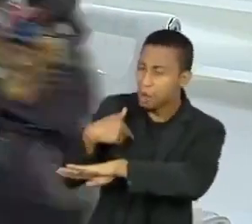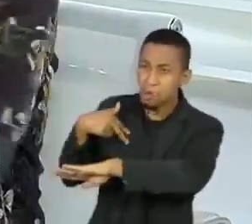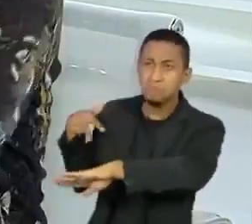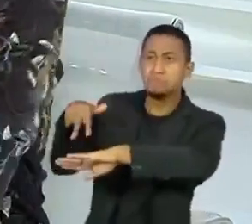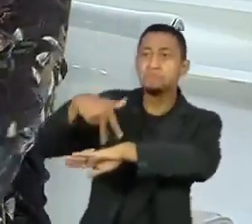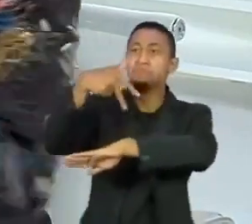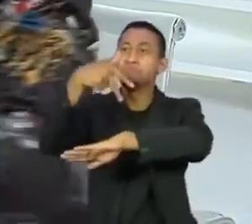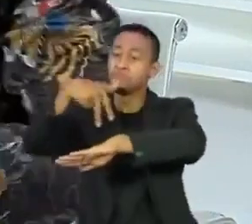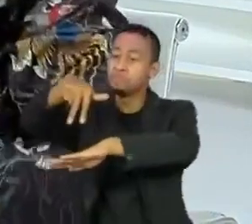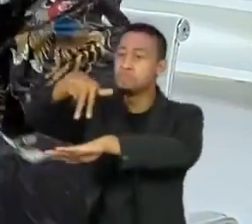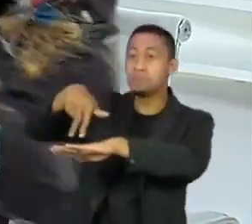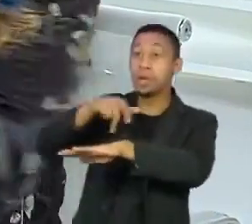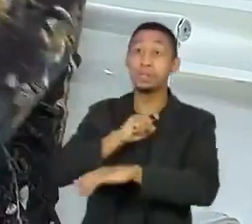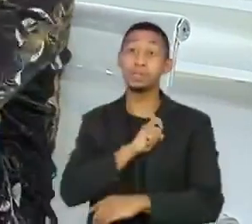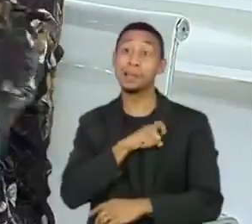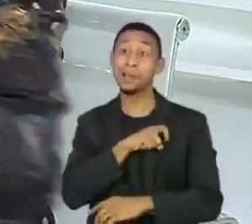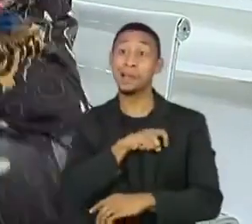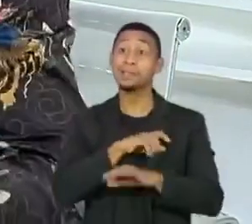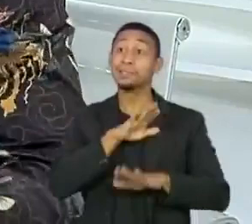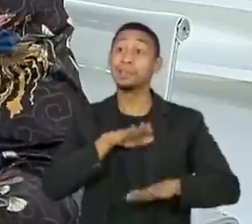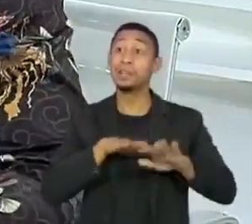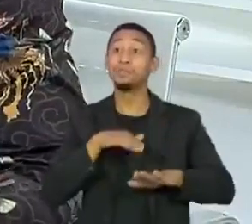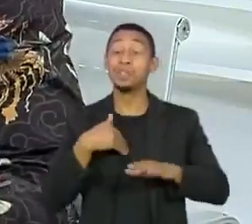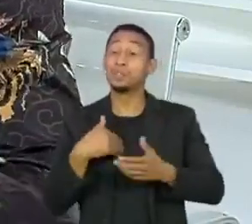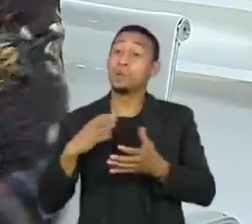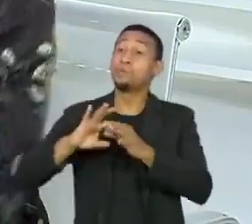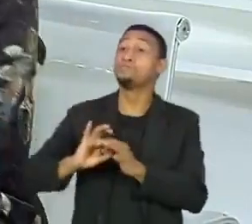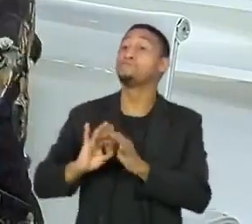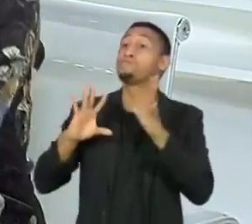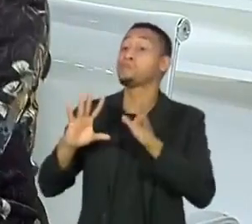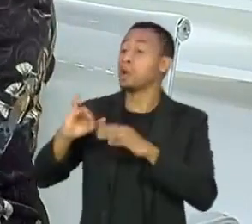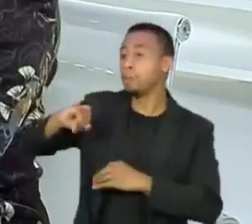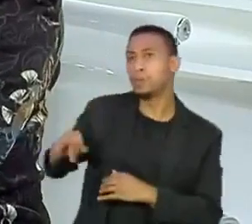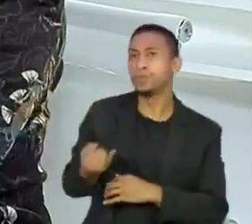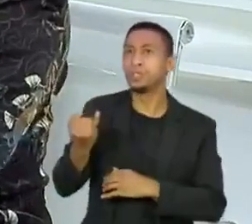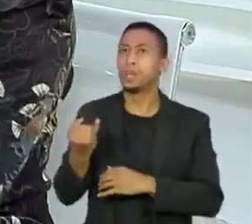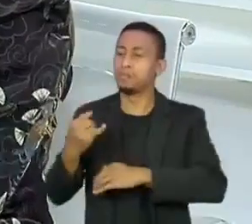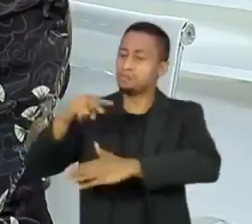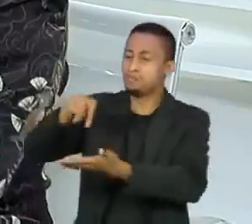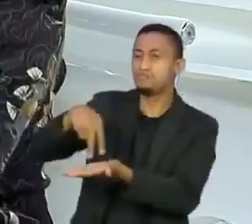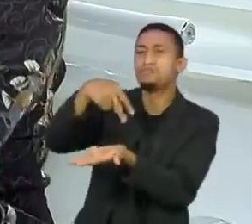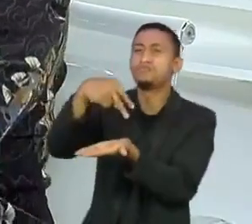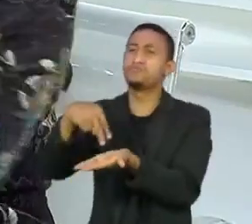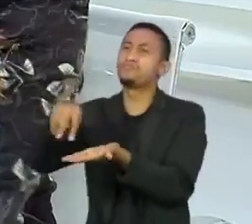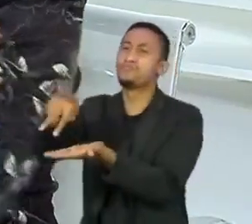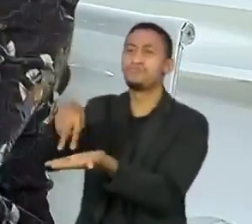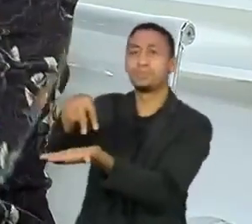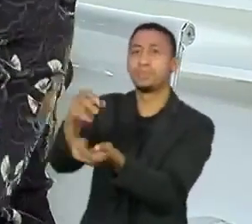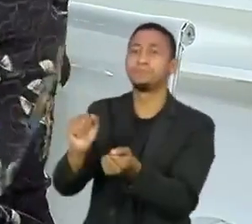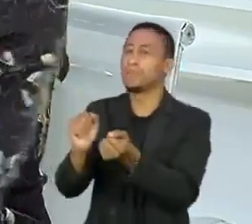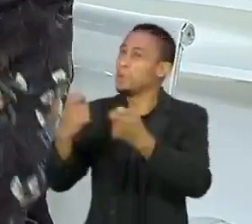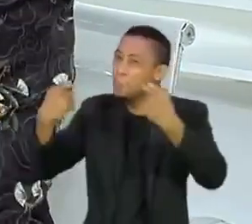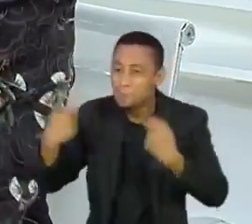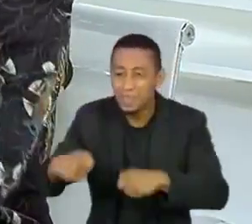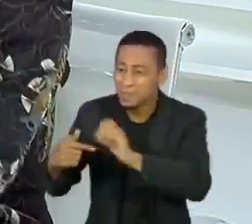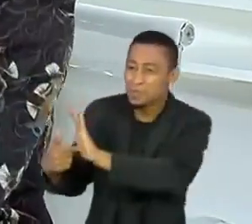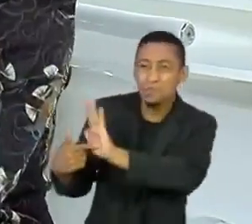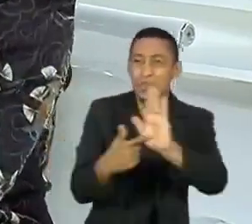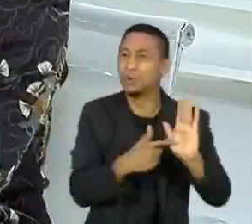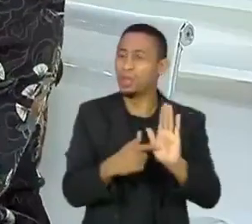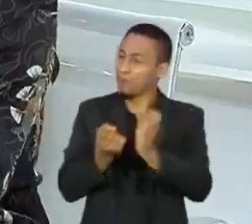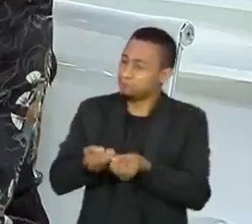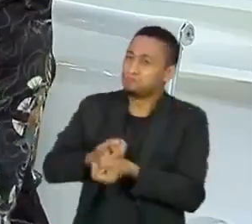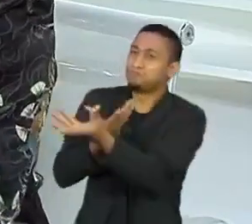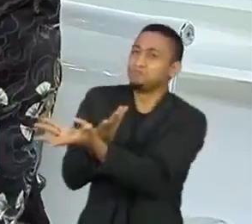delegacia de polícia tirava o alvará Ia para a Rua dançar eu tinha uma necessidade de dizer alguma coisa